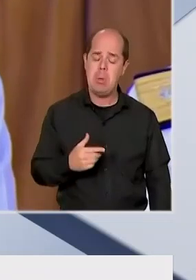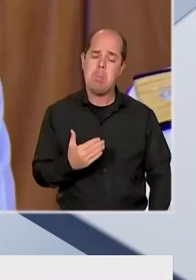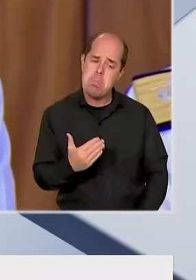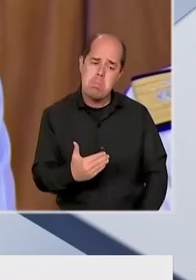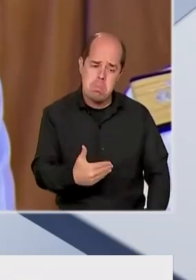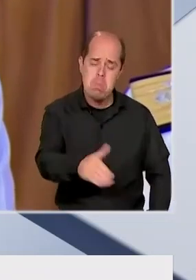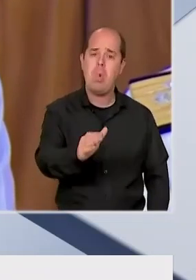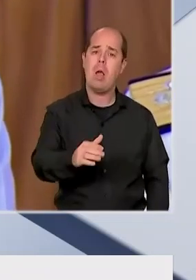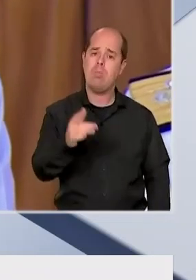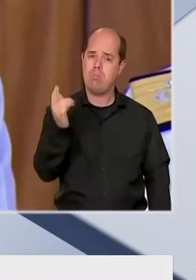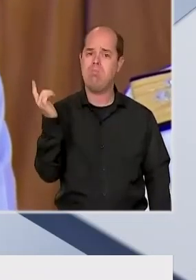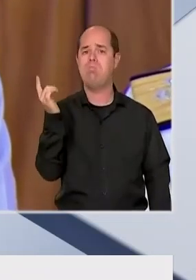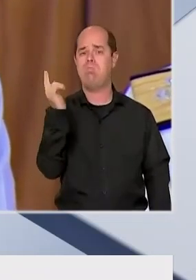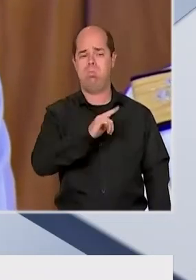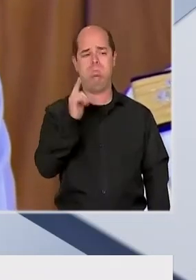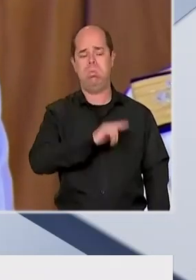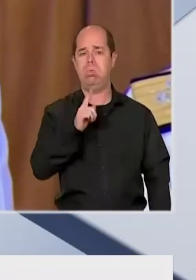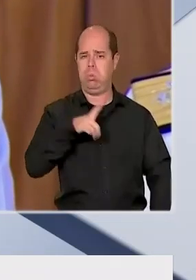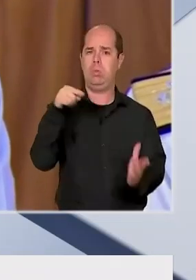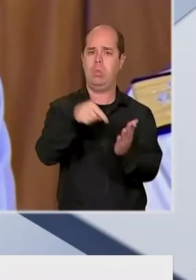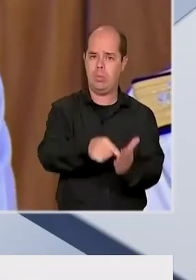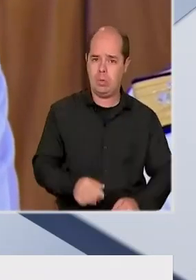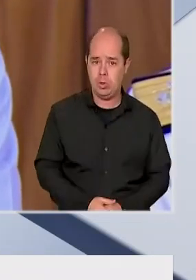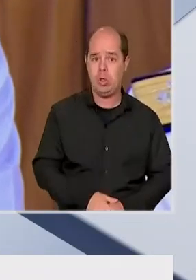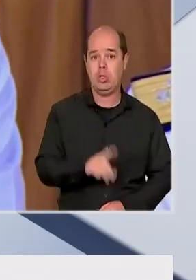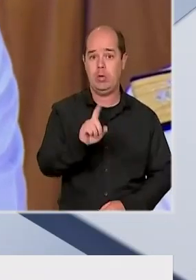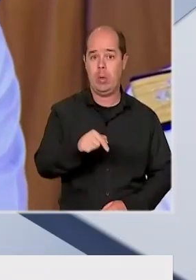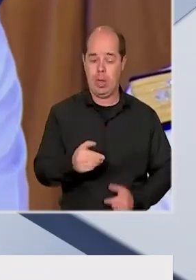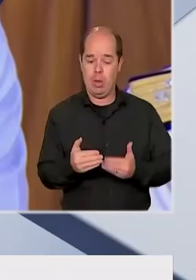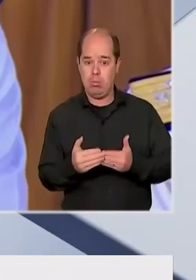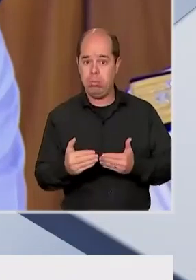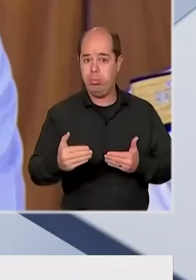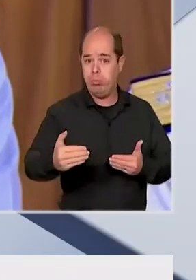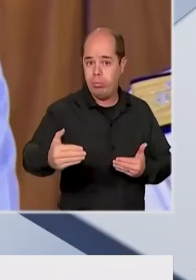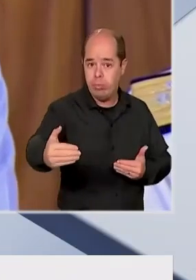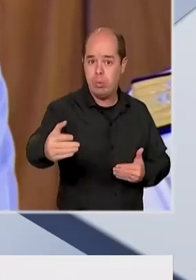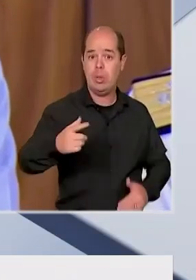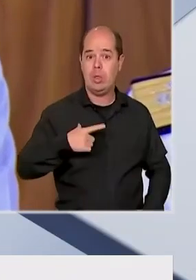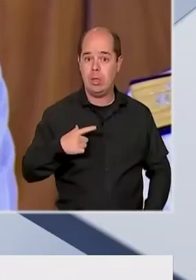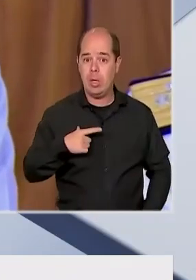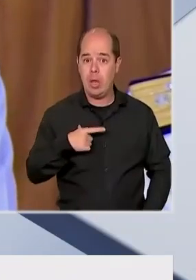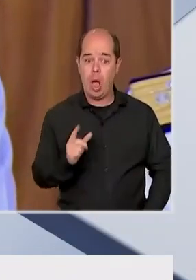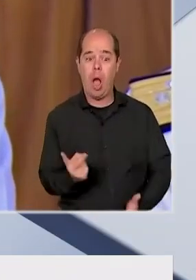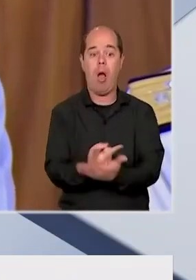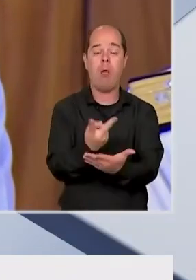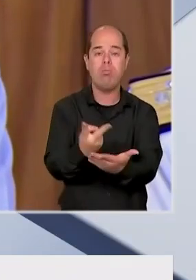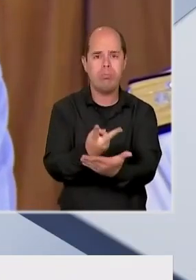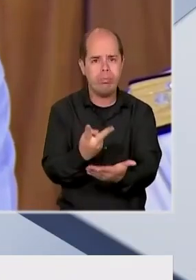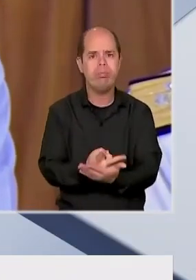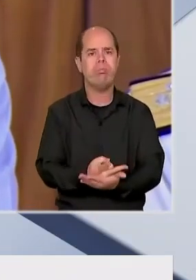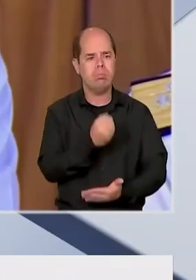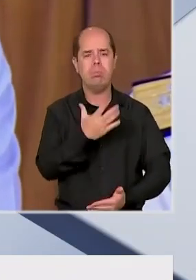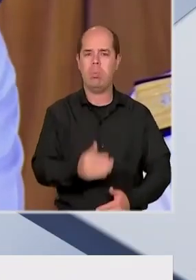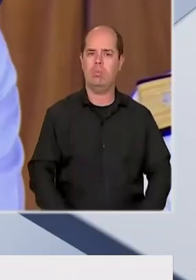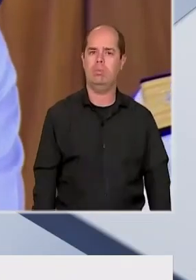para unificar os bancos de dados das polícias civil militar polícia federal Ministério Público eh Seria uma ótima medida e